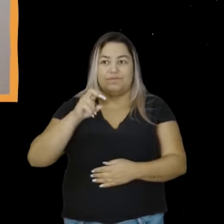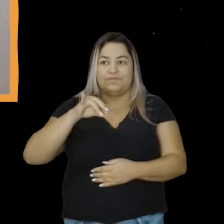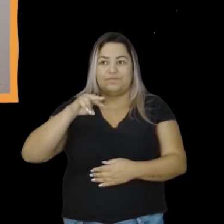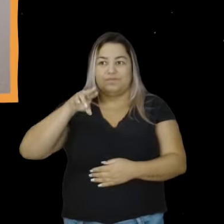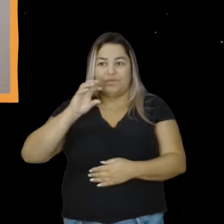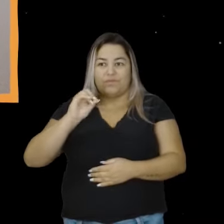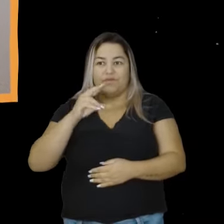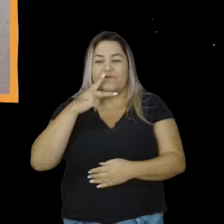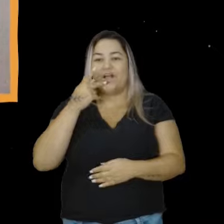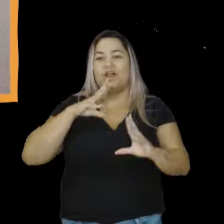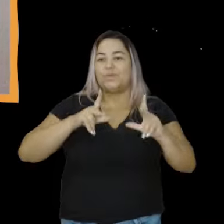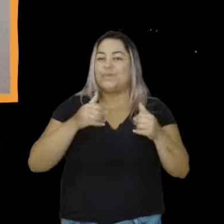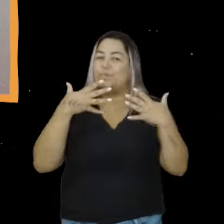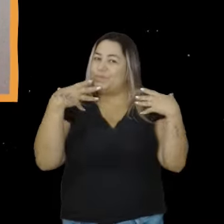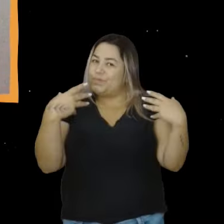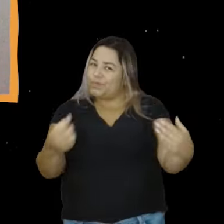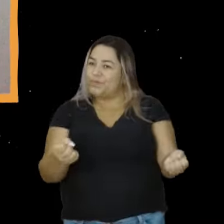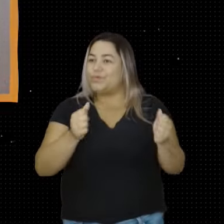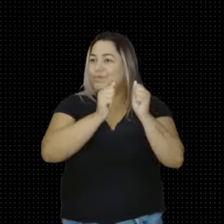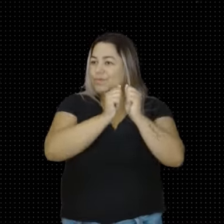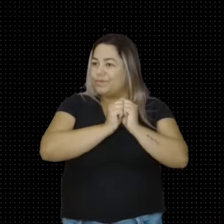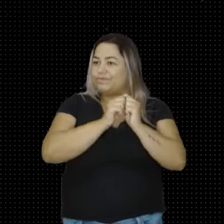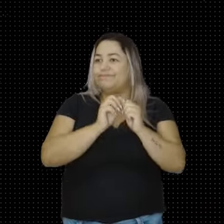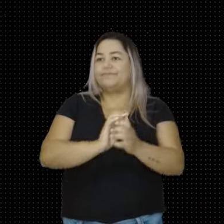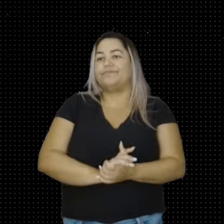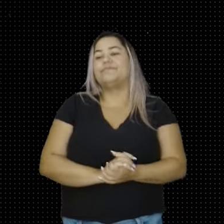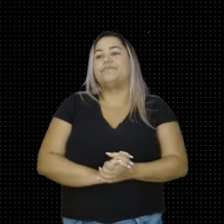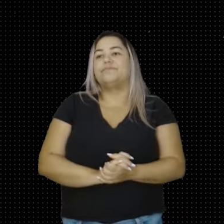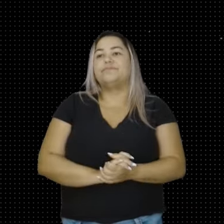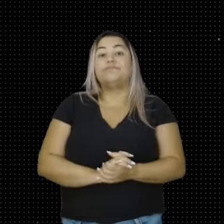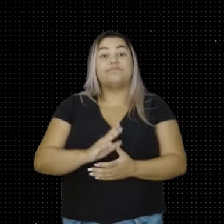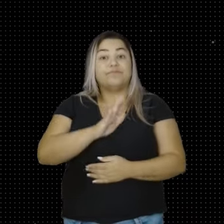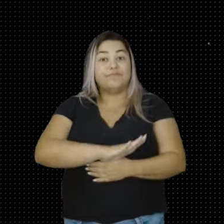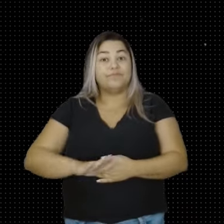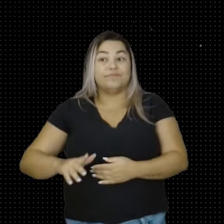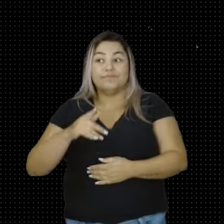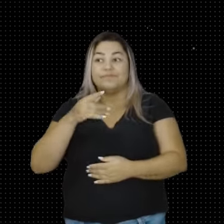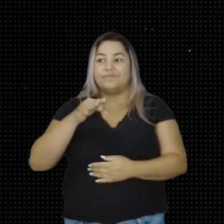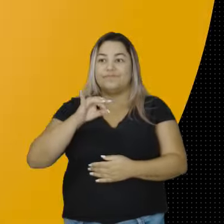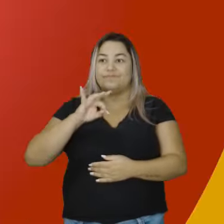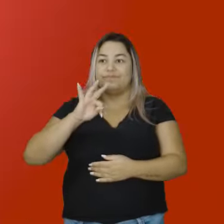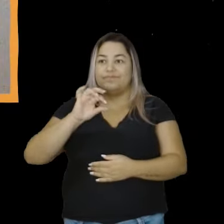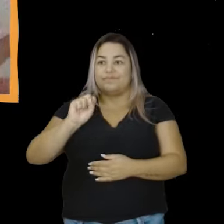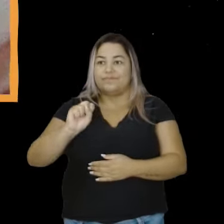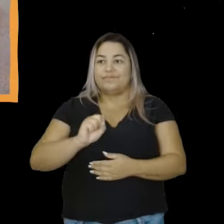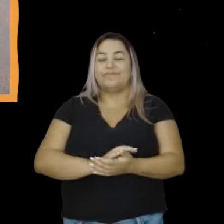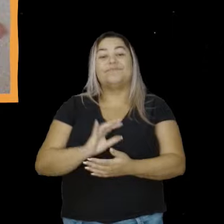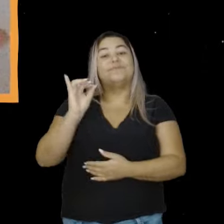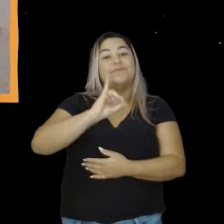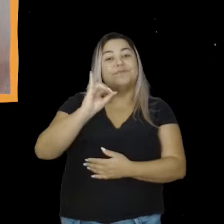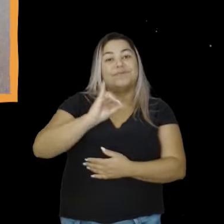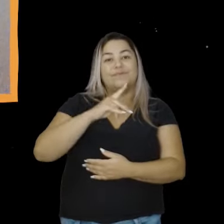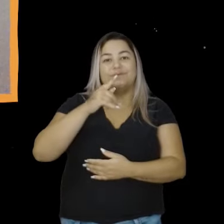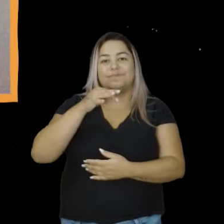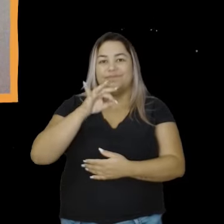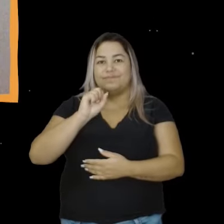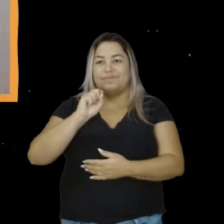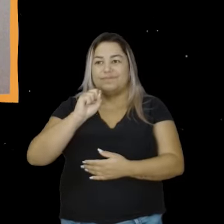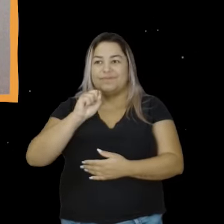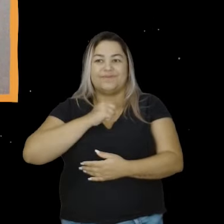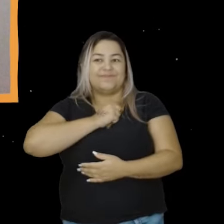tudo. Bora juntos? Roda a vinheta. Crianças Petistas. Olá, essas petistinhas. Tava